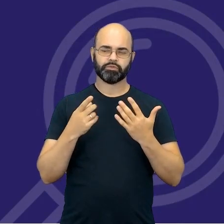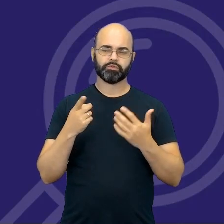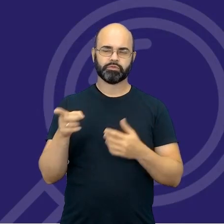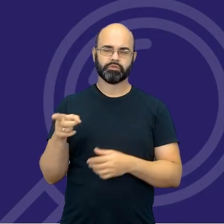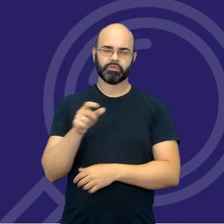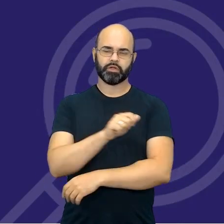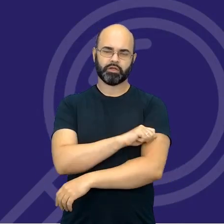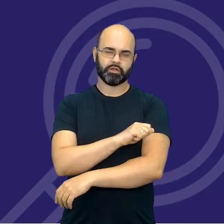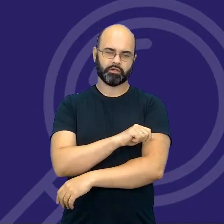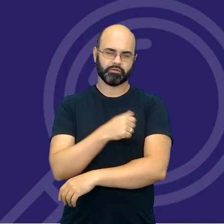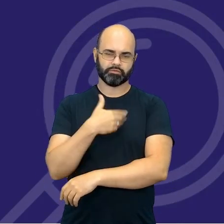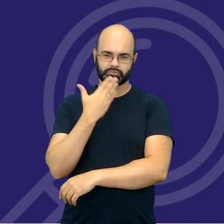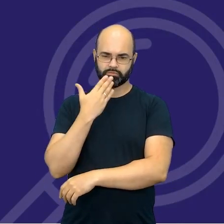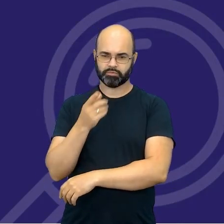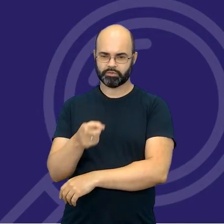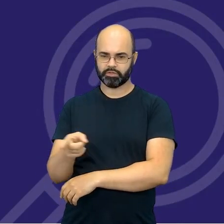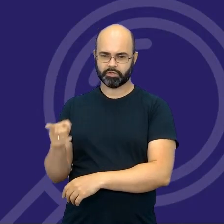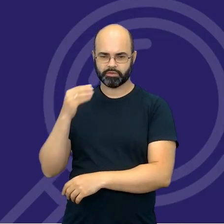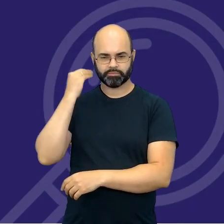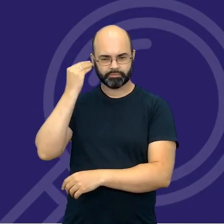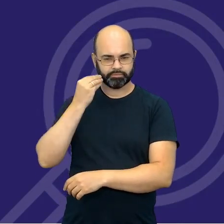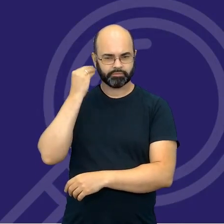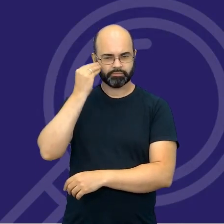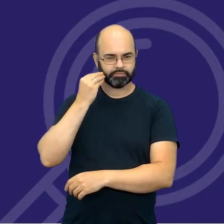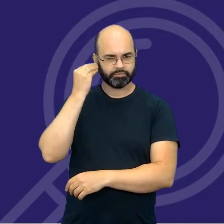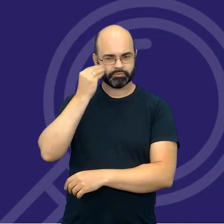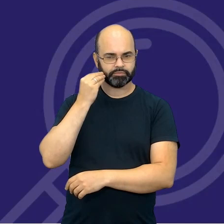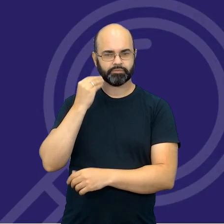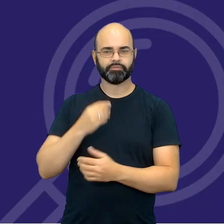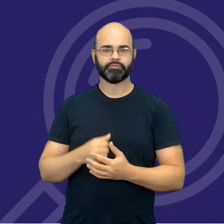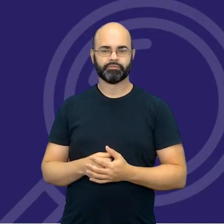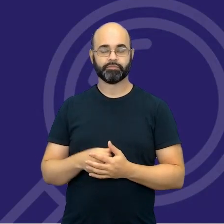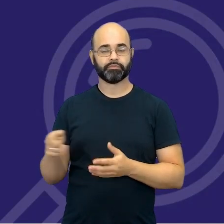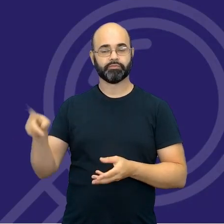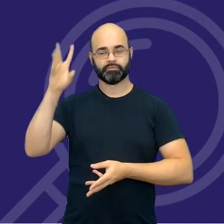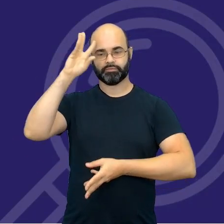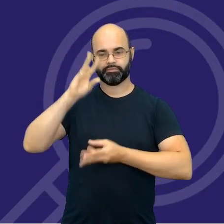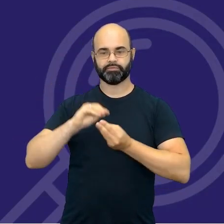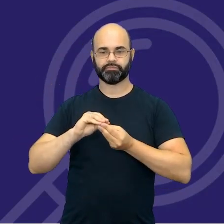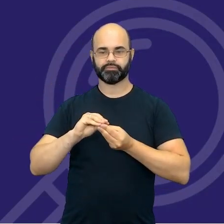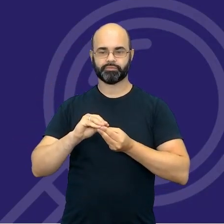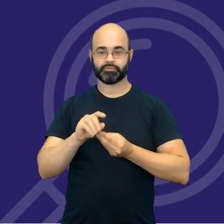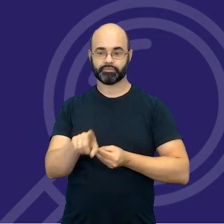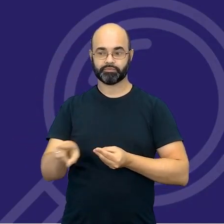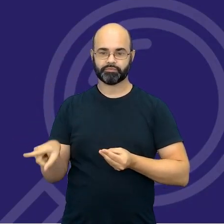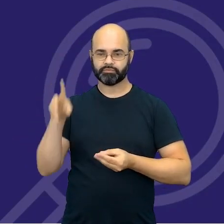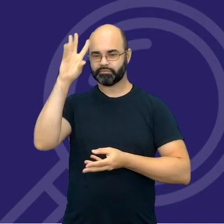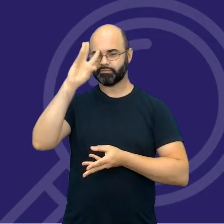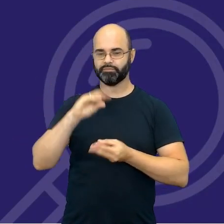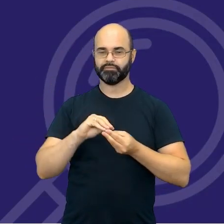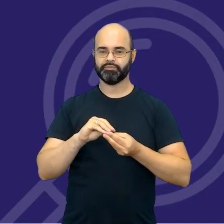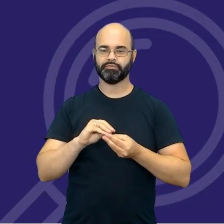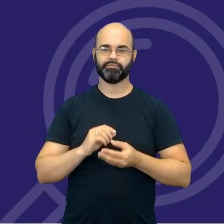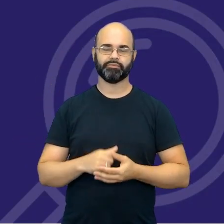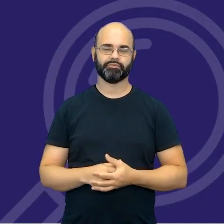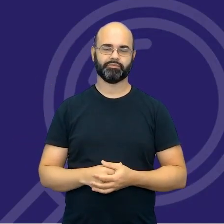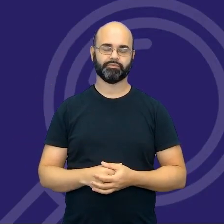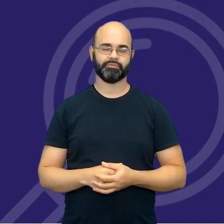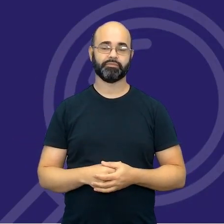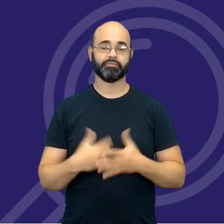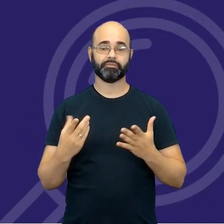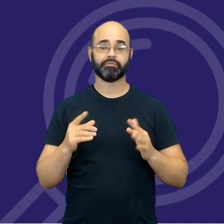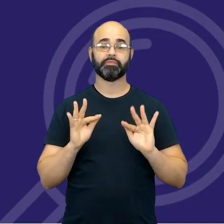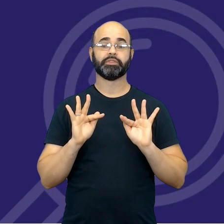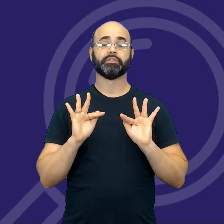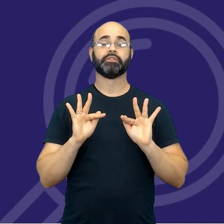alunos fazerem esses experimentos e terem as suas conclusões ali. Então, né, às vezes, né, ao fim de tudo